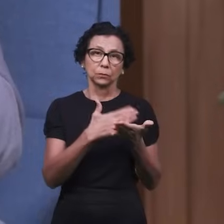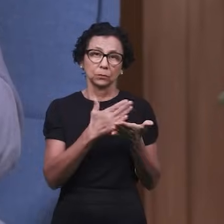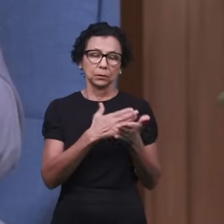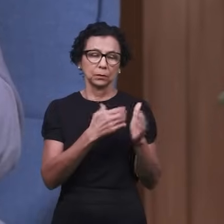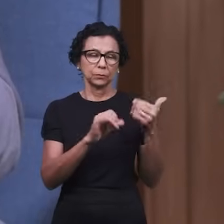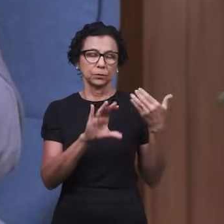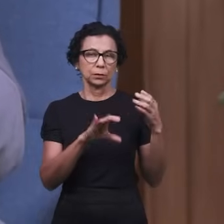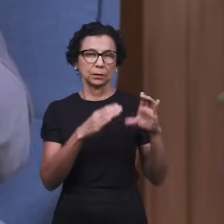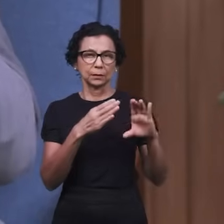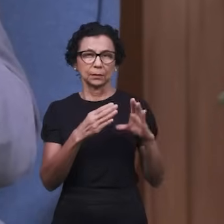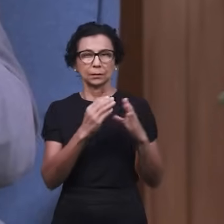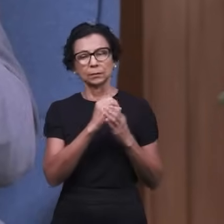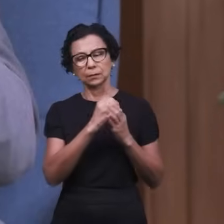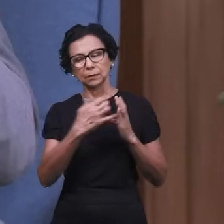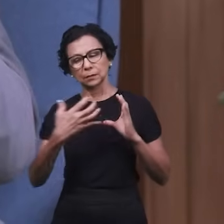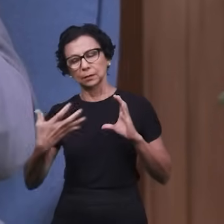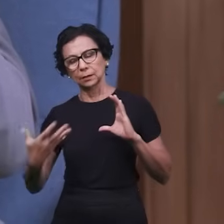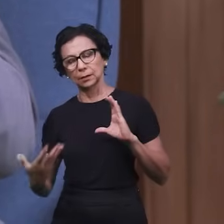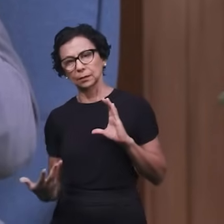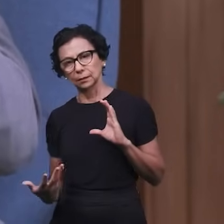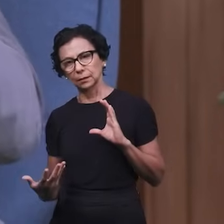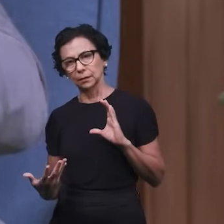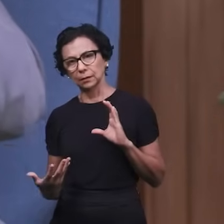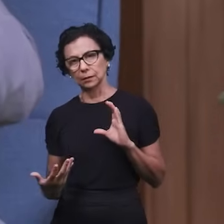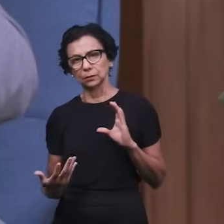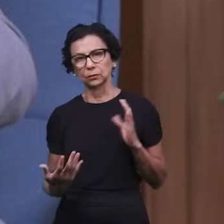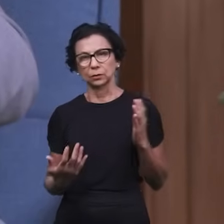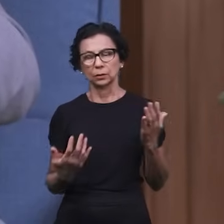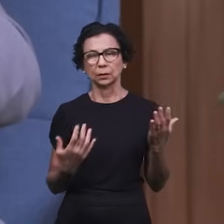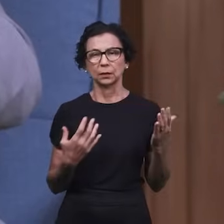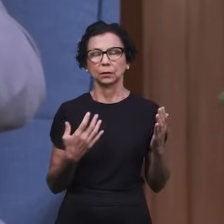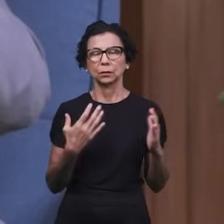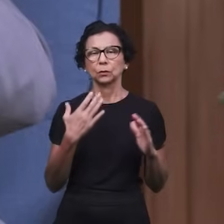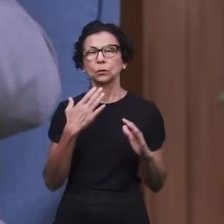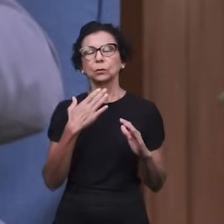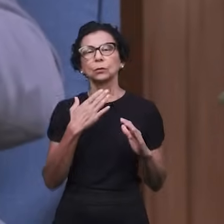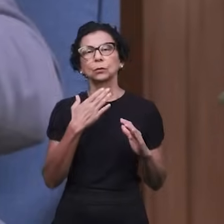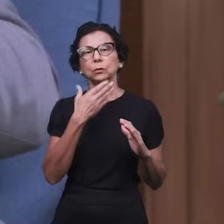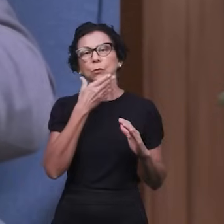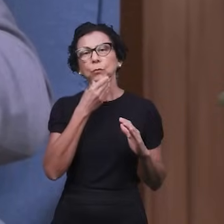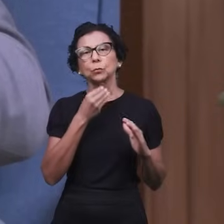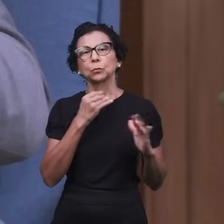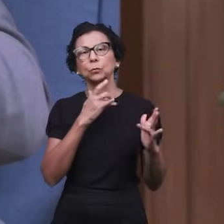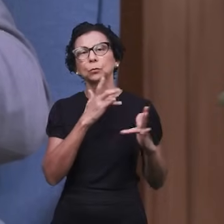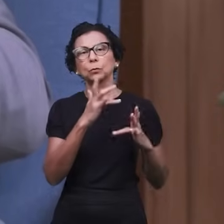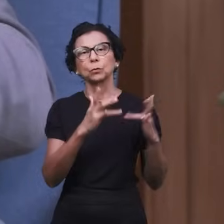da igreja, que o noivo vê em sua noiva, né? E que